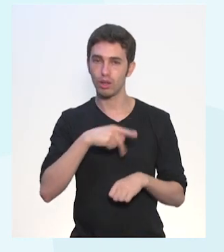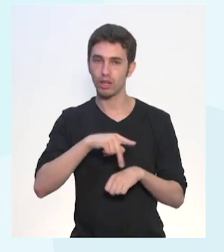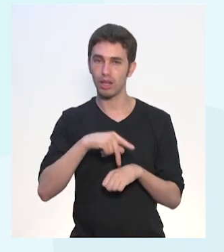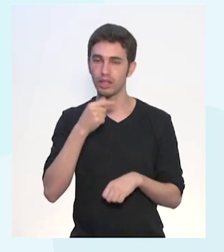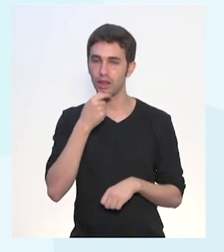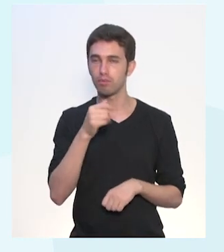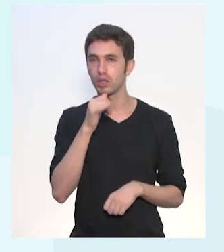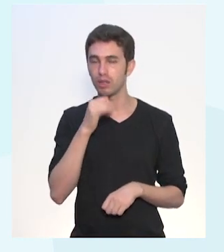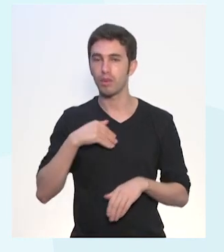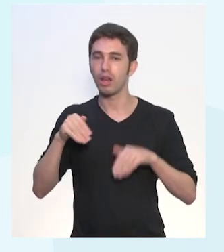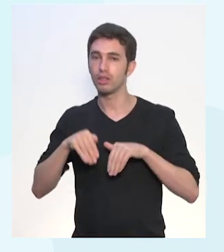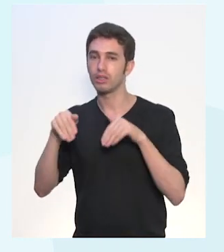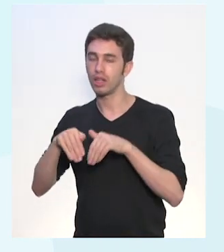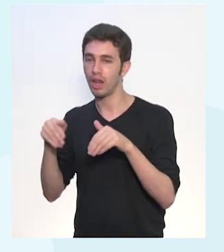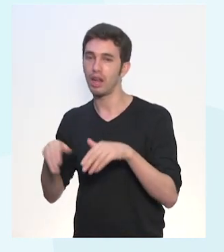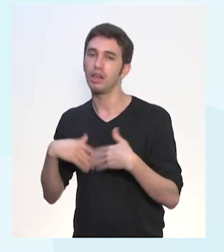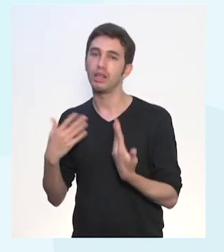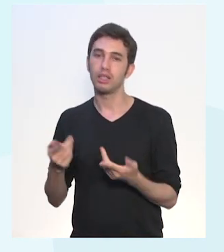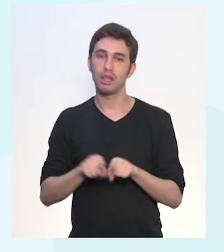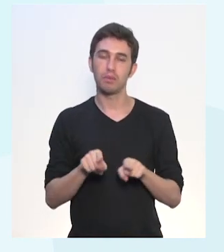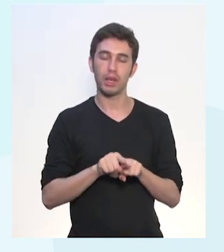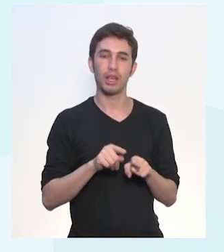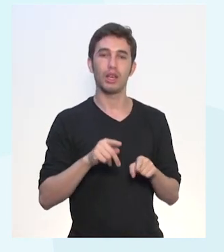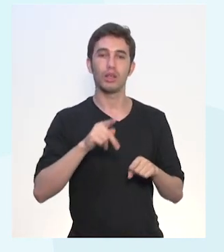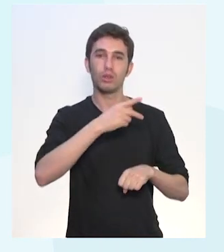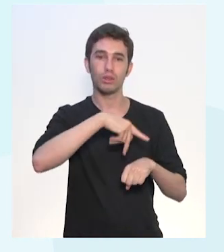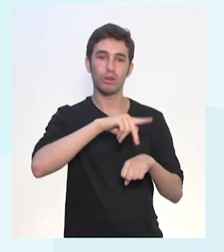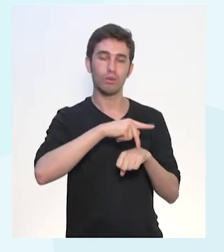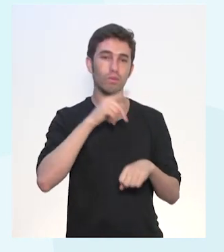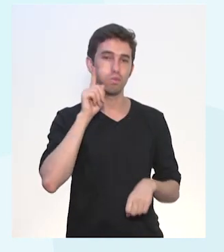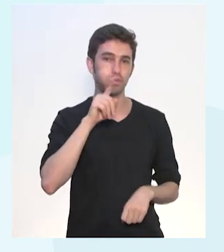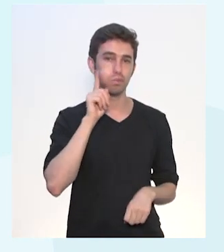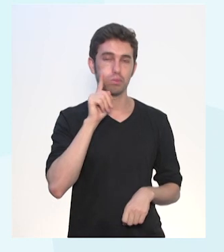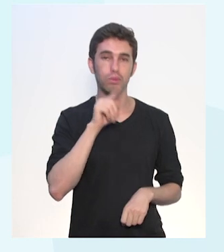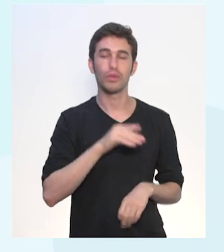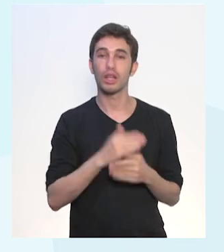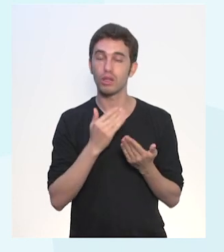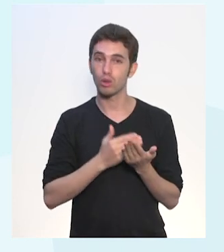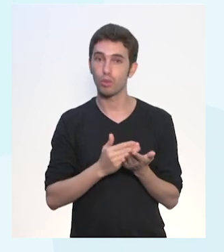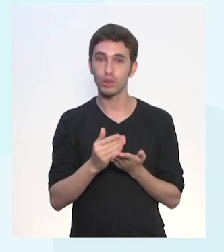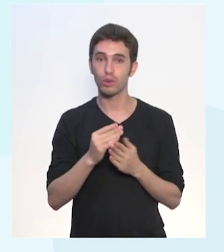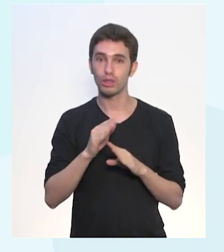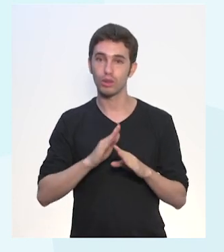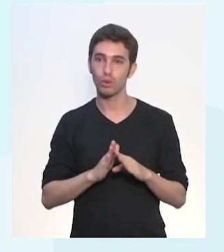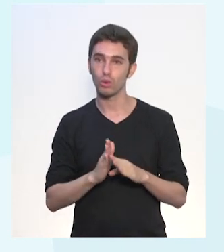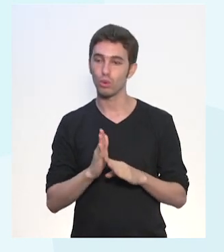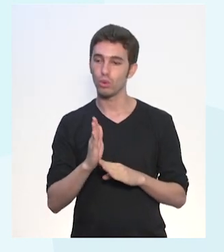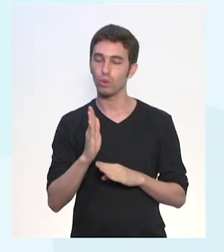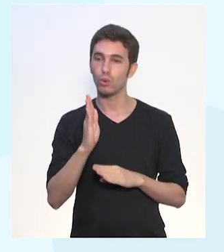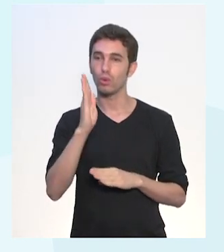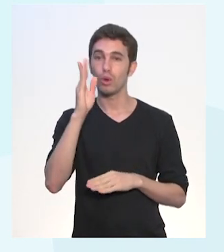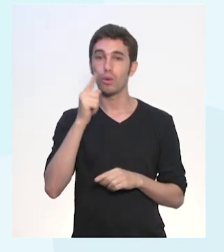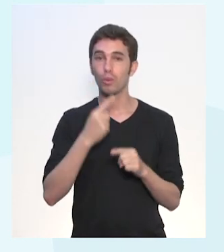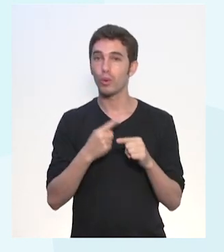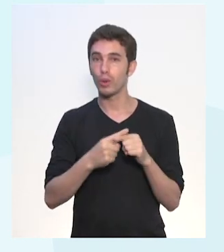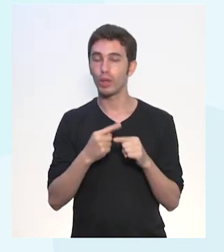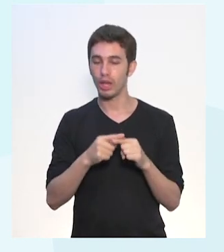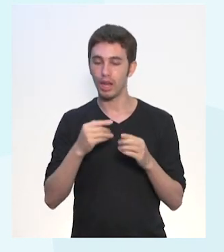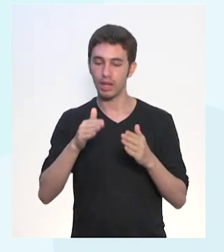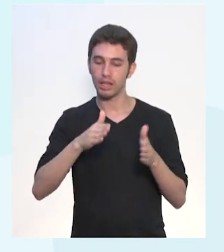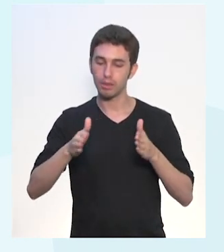Reino Unido, eles acabam se destacando aí no PIB per capita, a partir das décadas de 1900